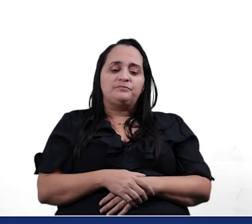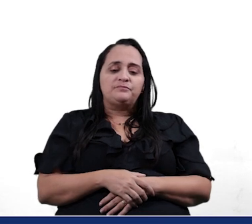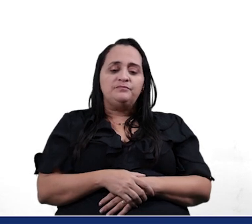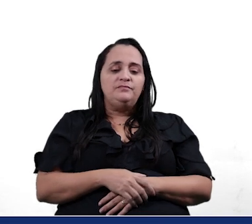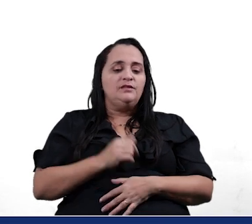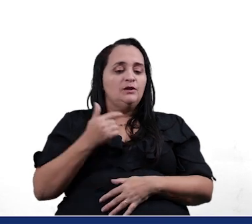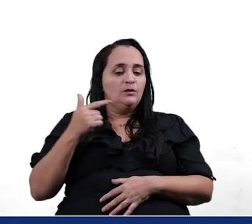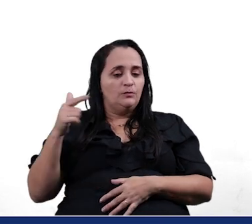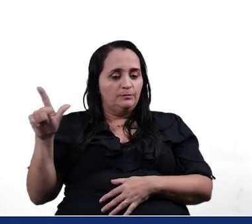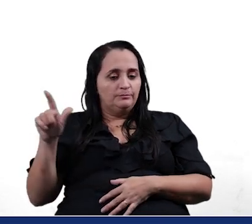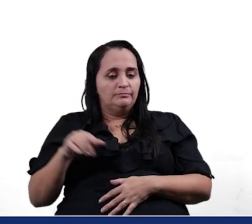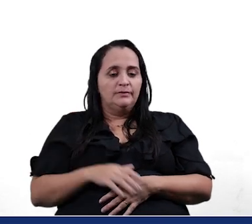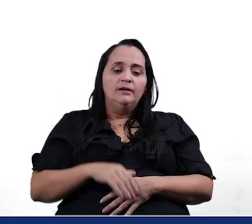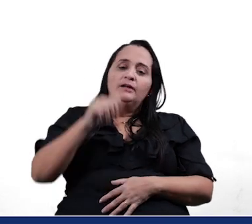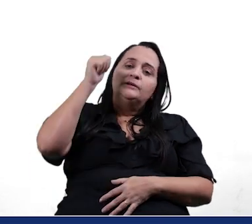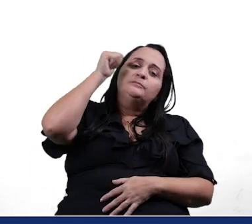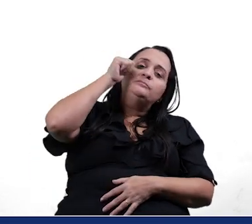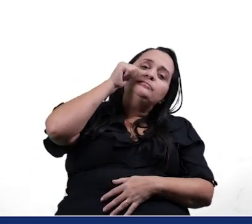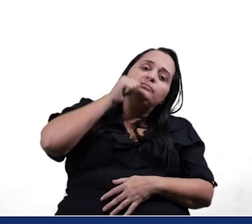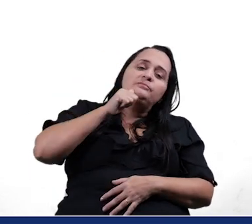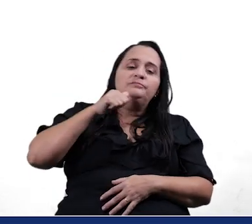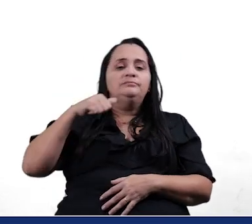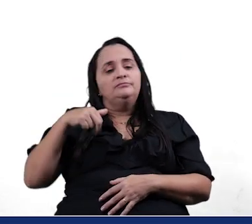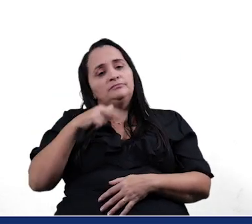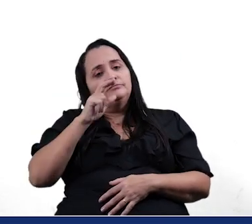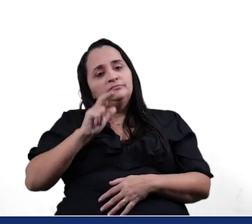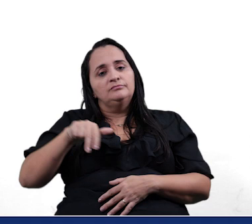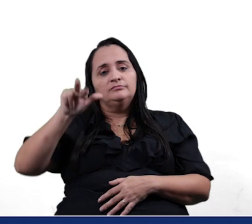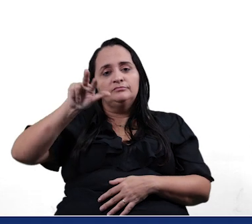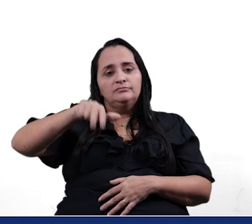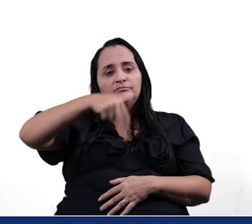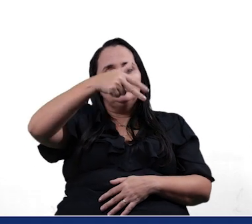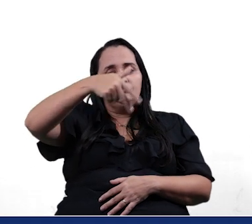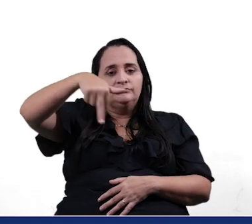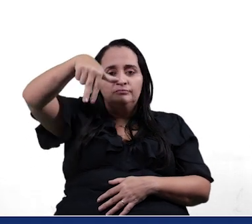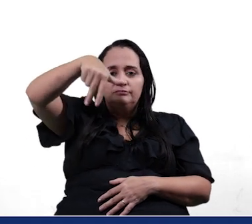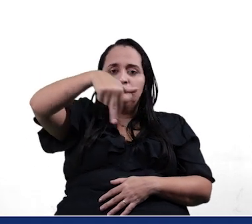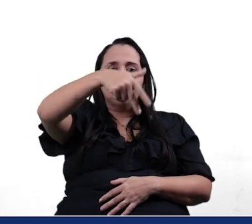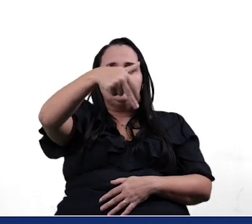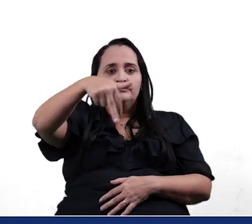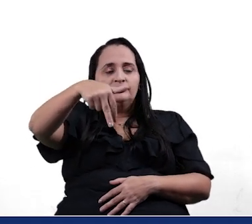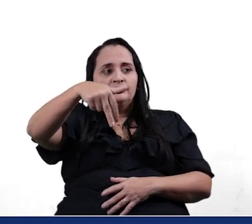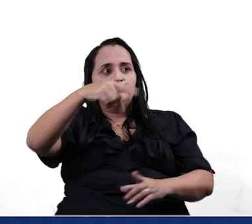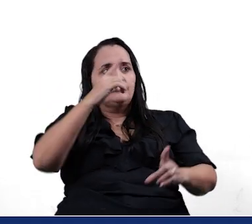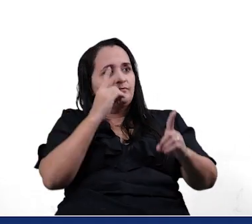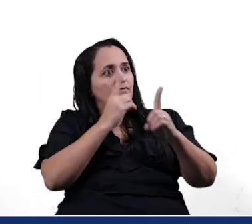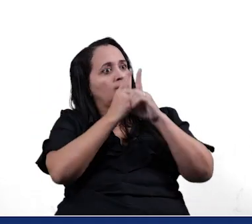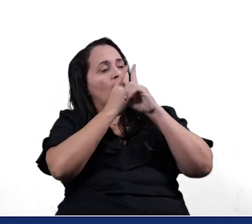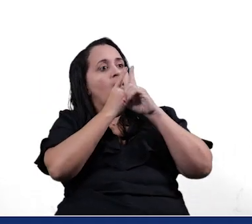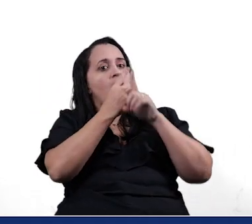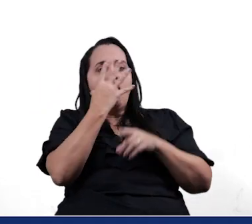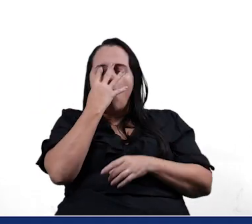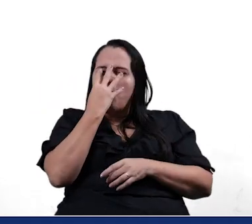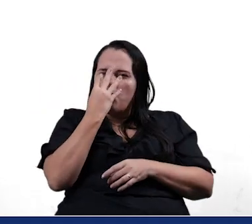Vamos a outra? A menina ia por uma trilha, quando de repente apareceu-lhe na frente um